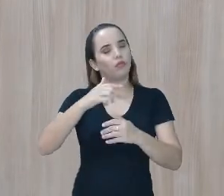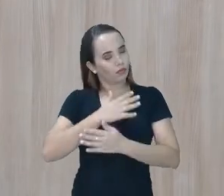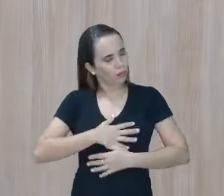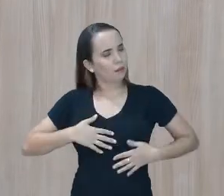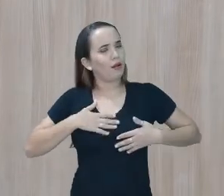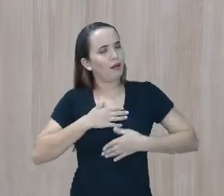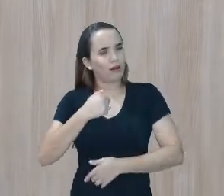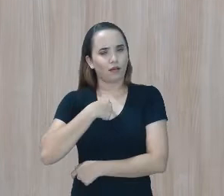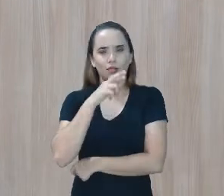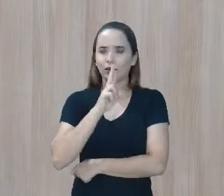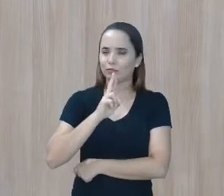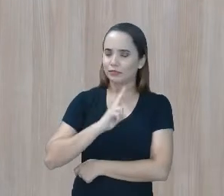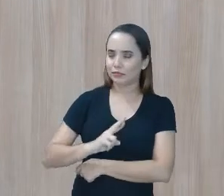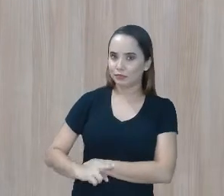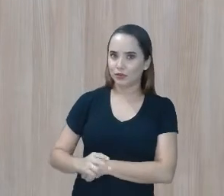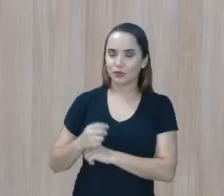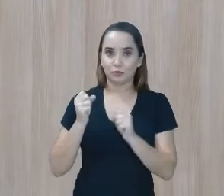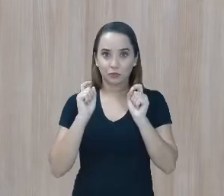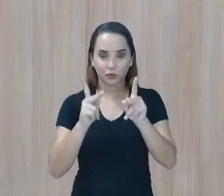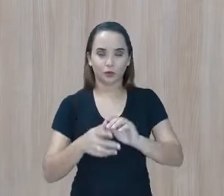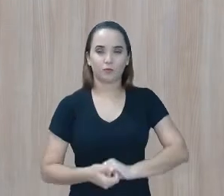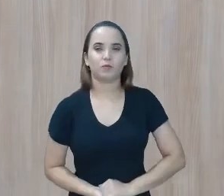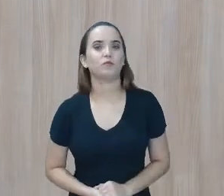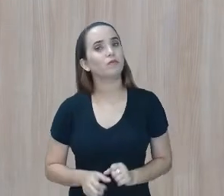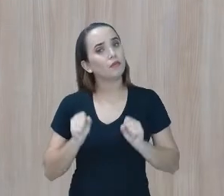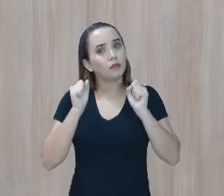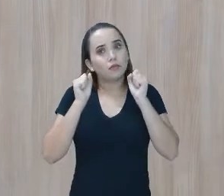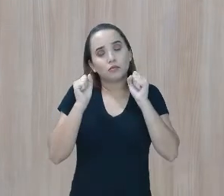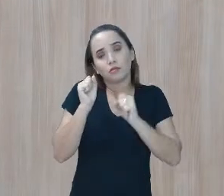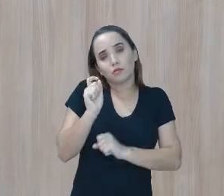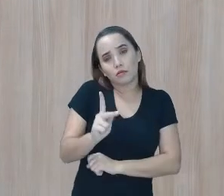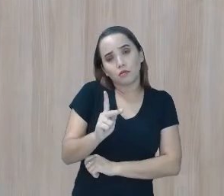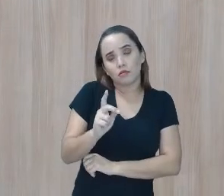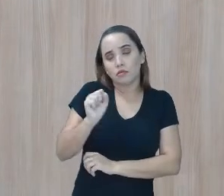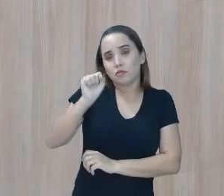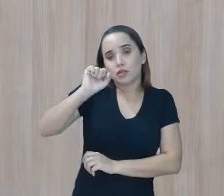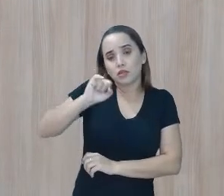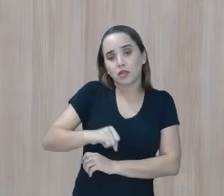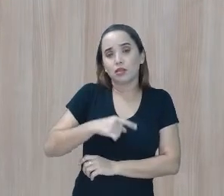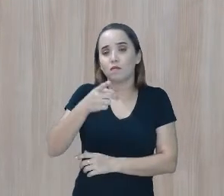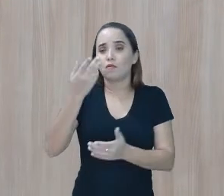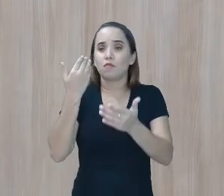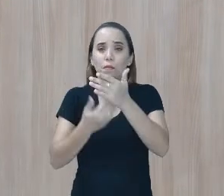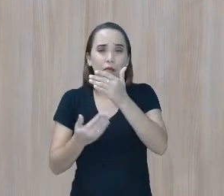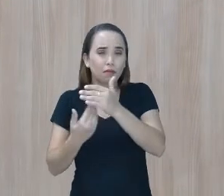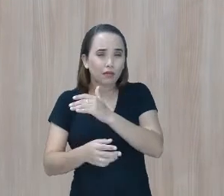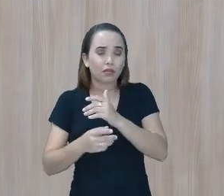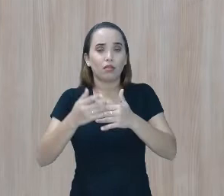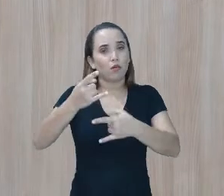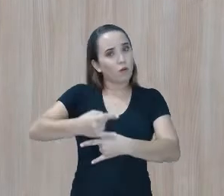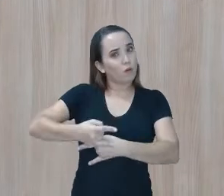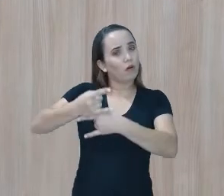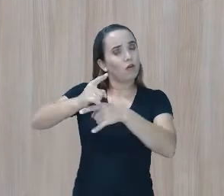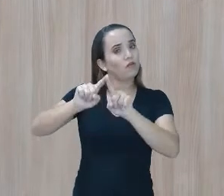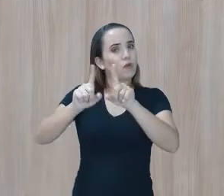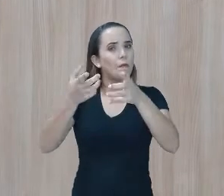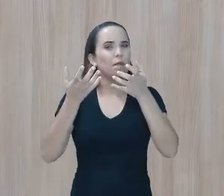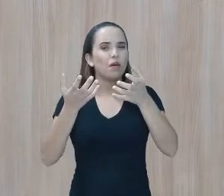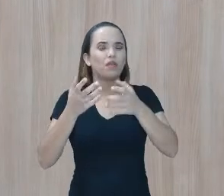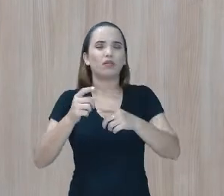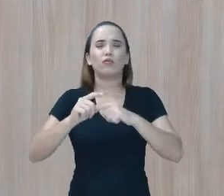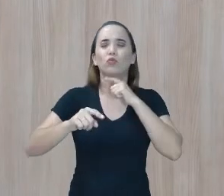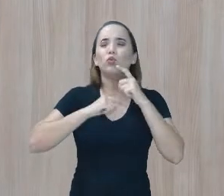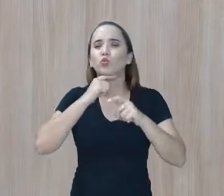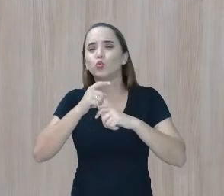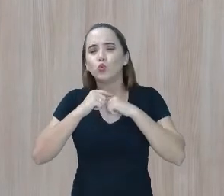bom? Lembrando também que se você não está vendo ao vivo essa aula, mas mesmo assim quer entrar em contato com a gente, está com a dúvida em alguma